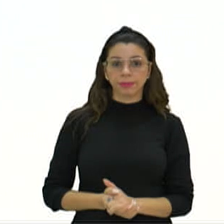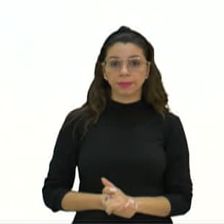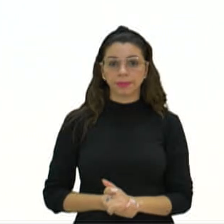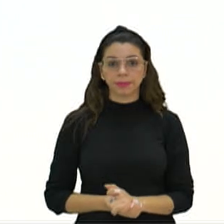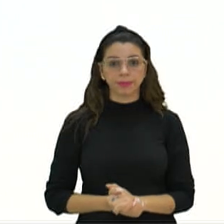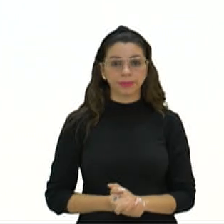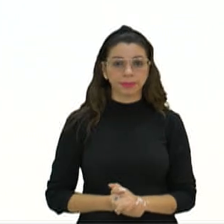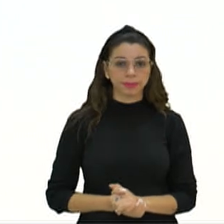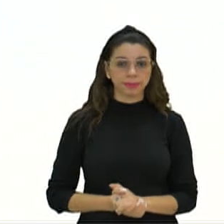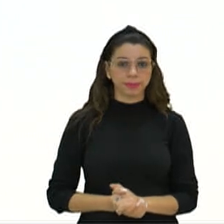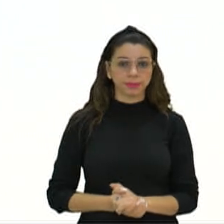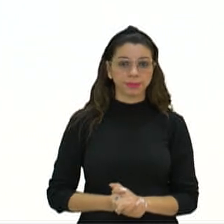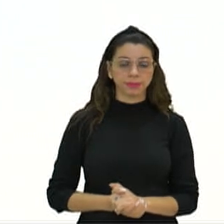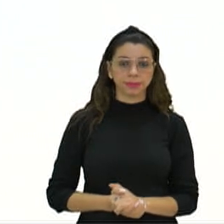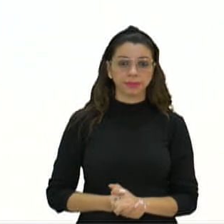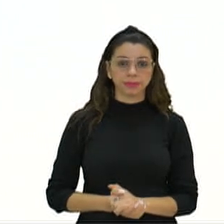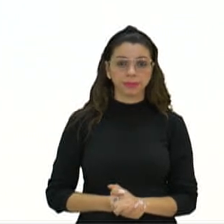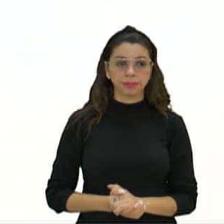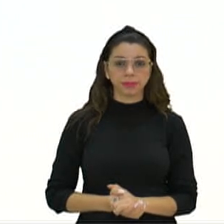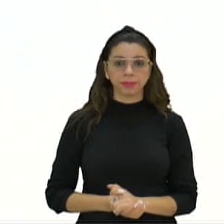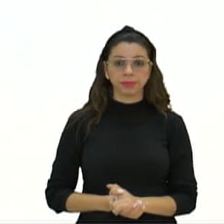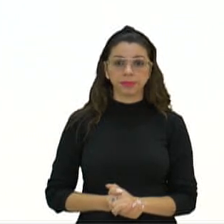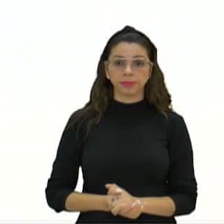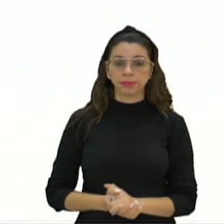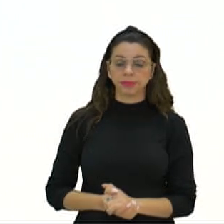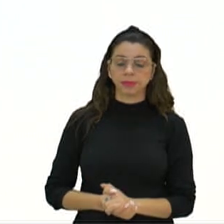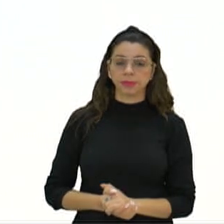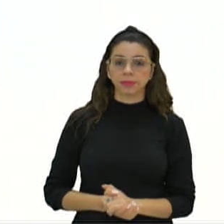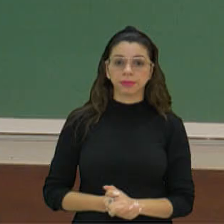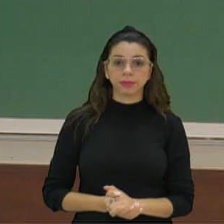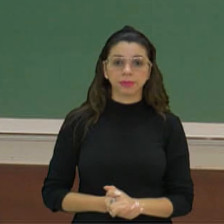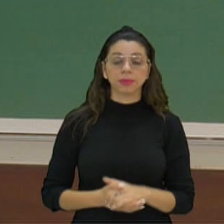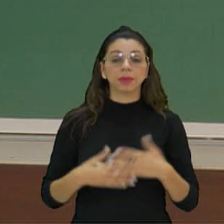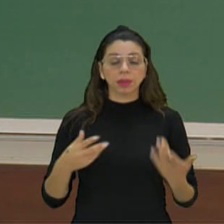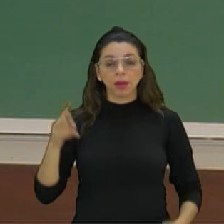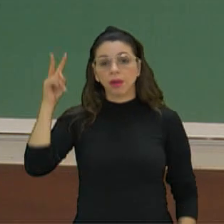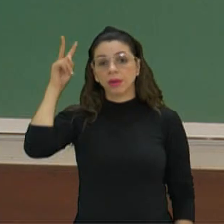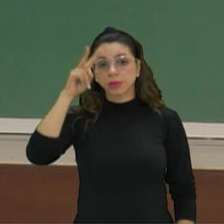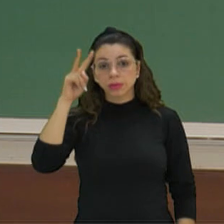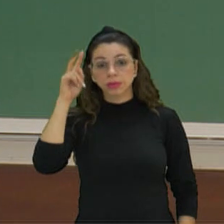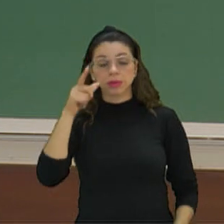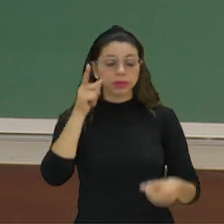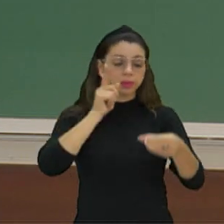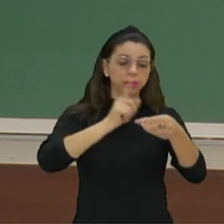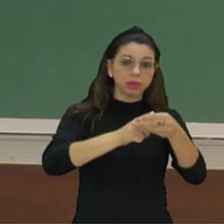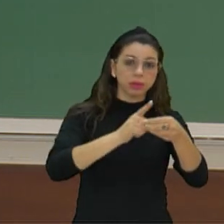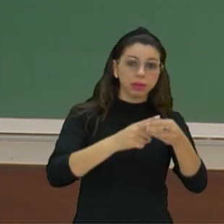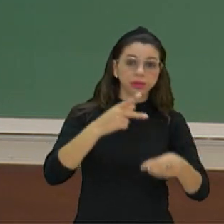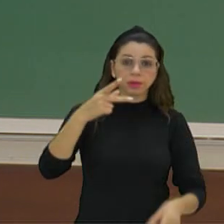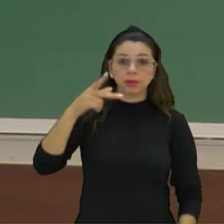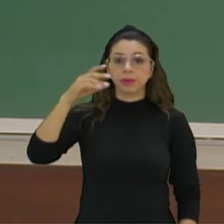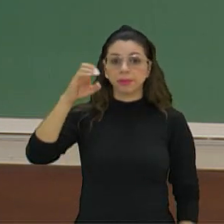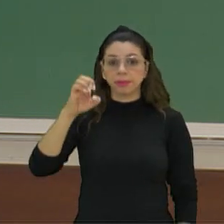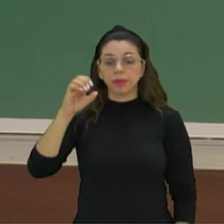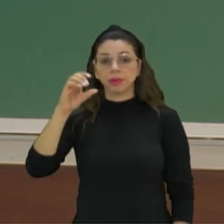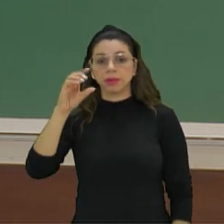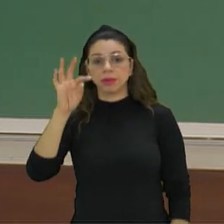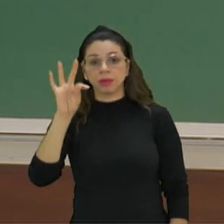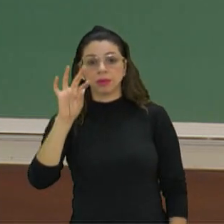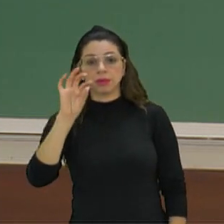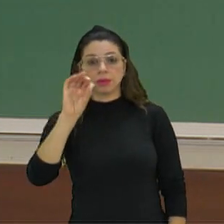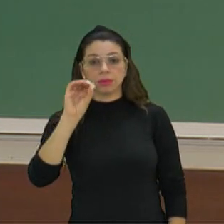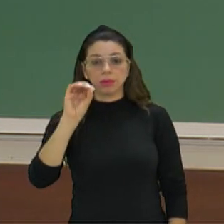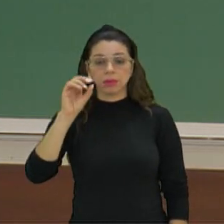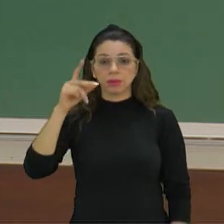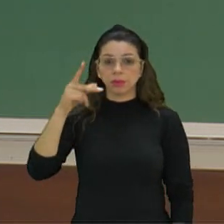the trips made by Dom Pedro I. Ela disse, né, que a história de Petrópolis começa com uma das viagens feitas por Dom